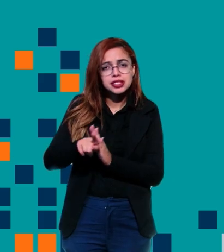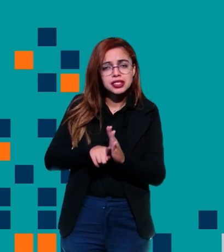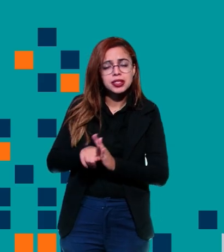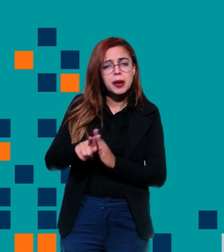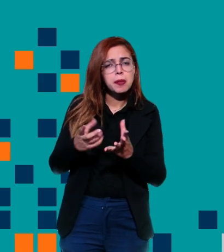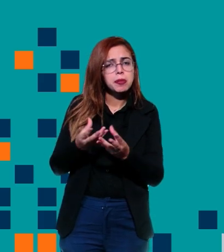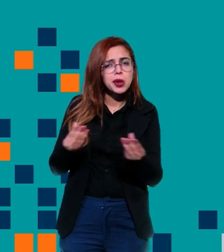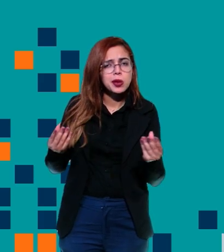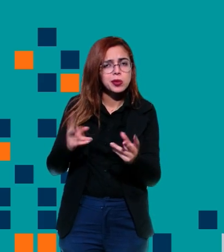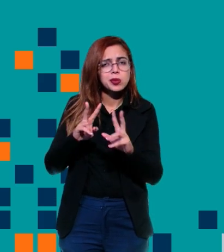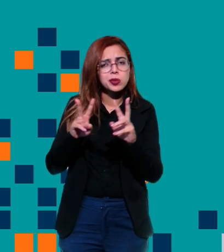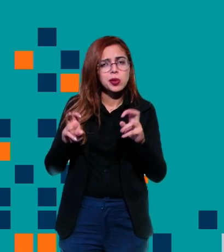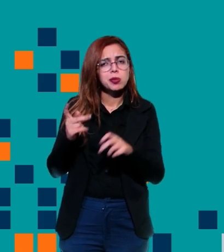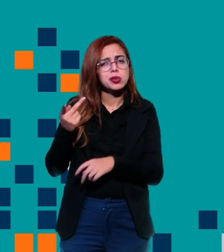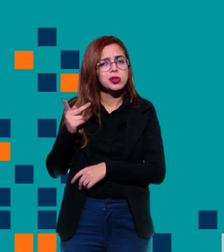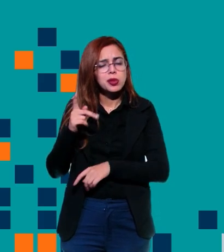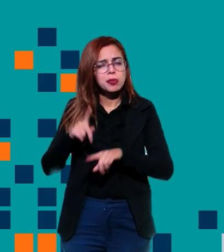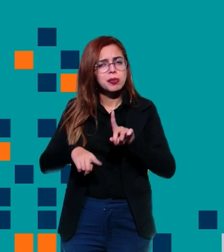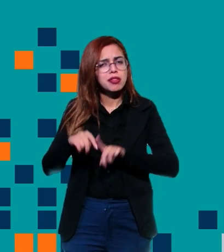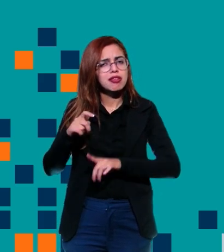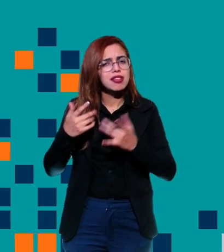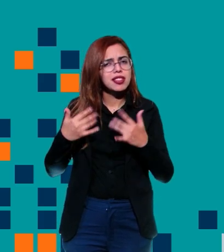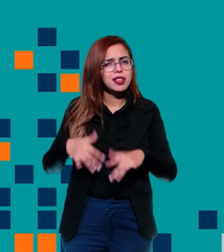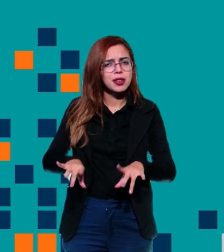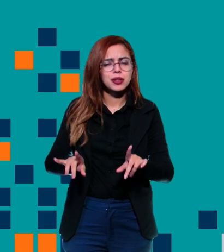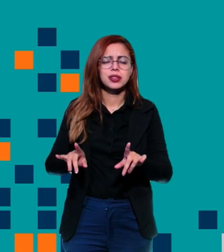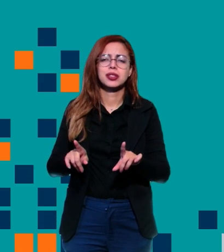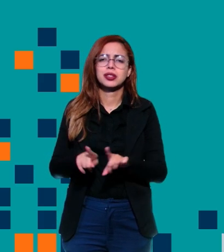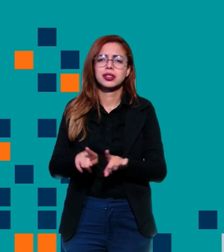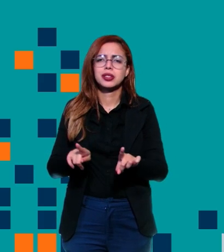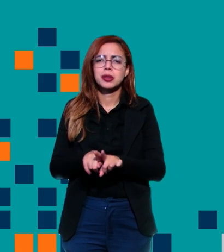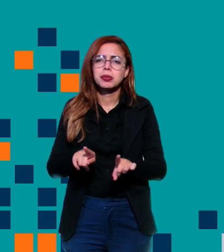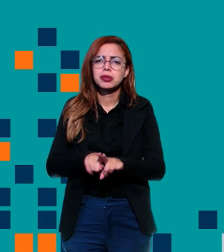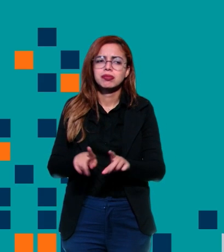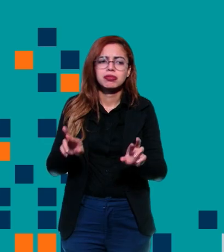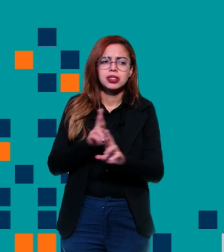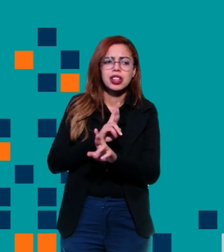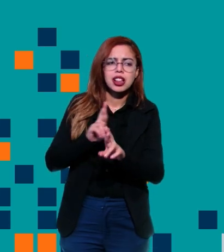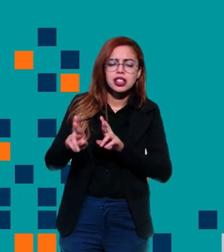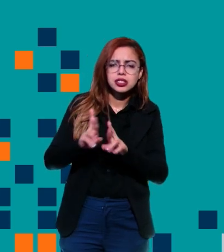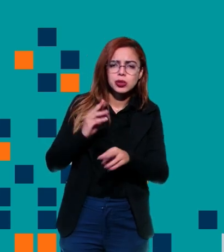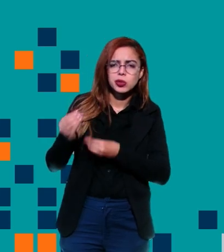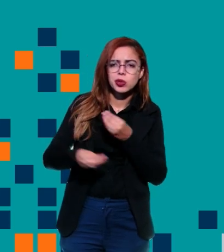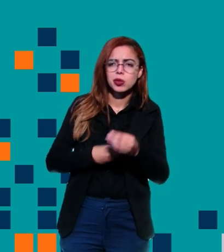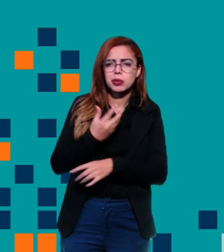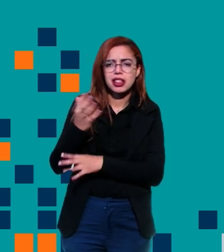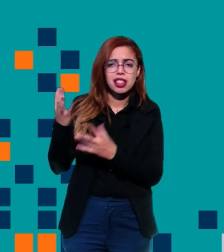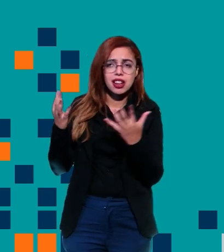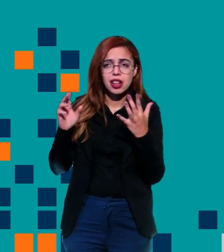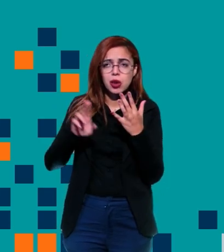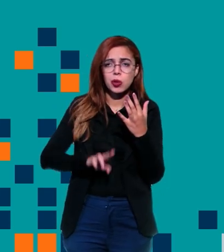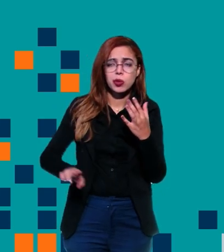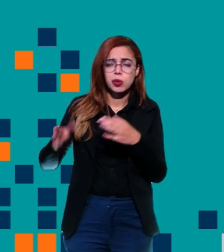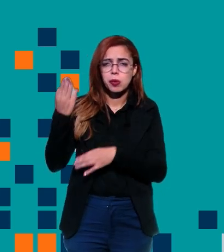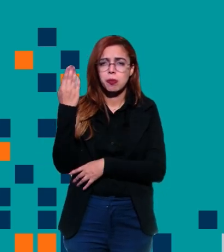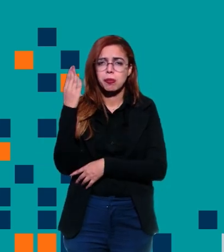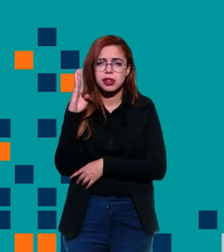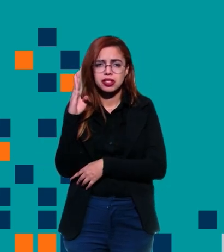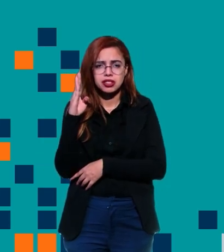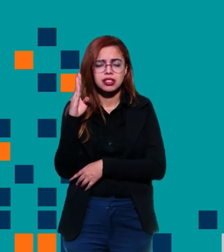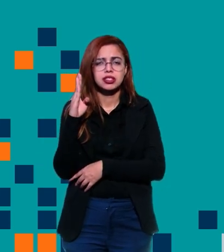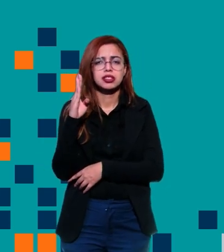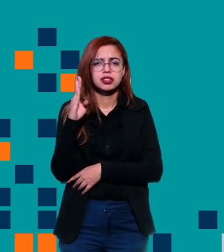história dos materiais naturais, de essa relação com a natureza, o uso da madeira.